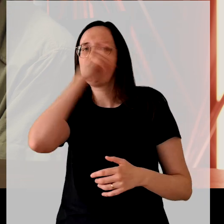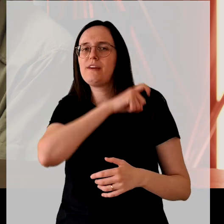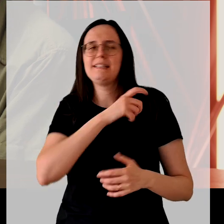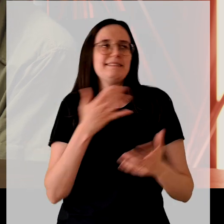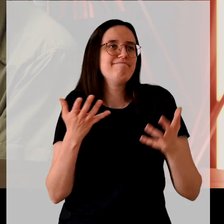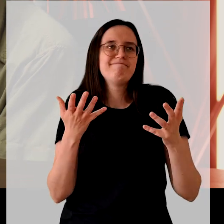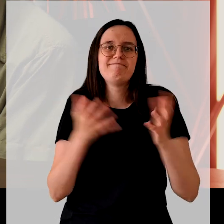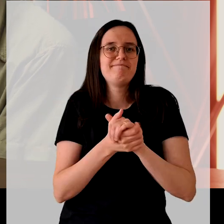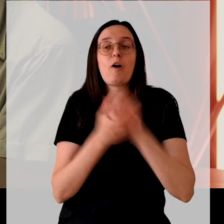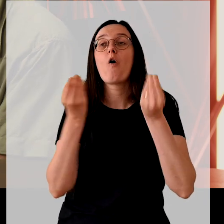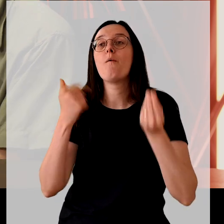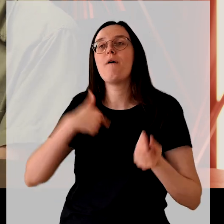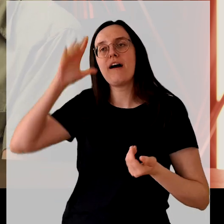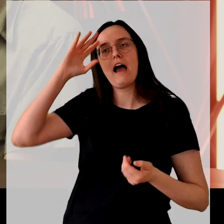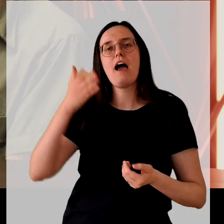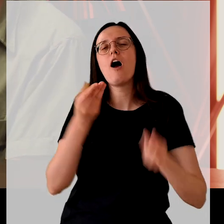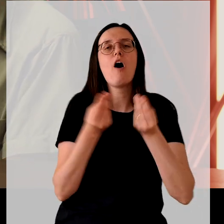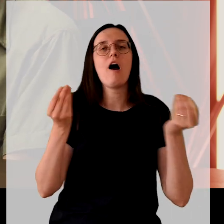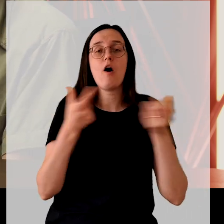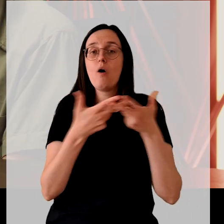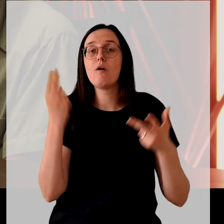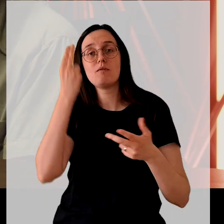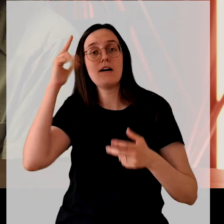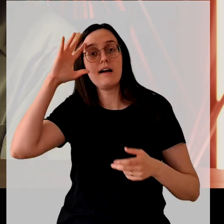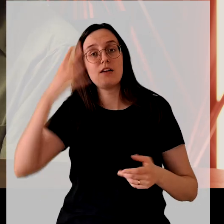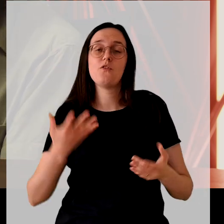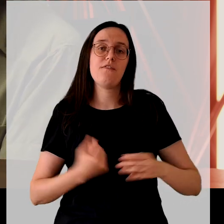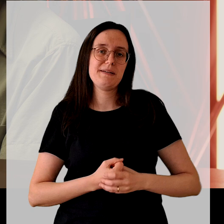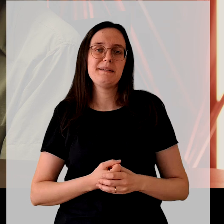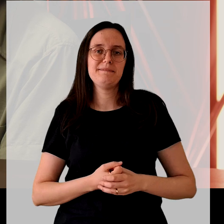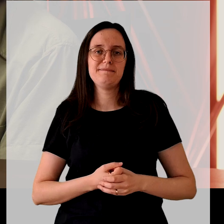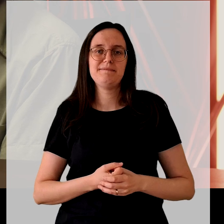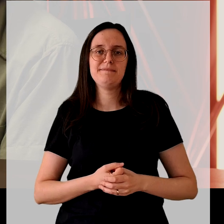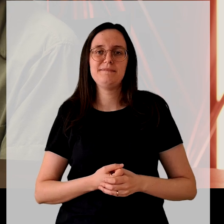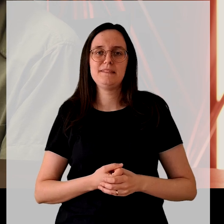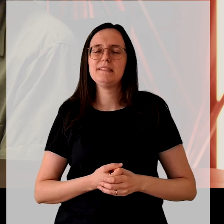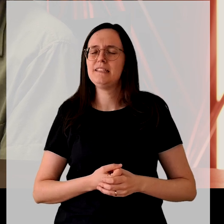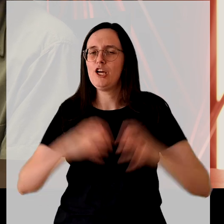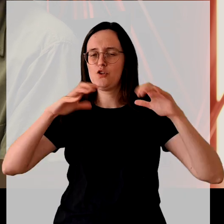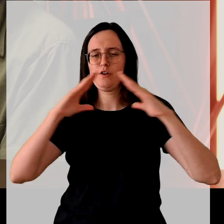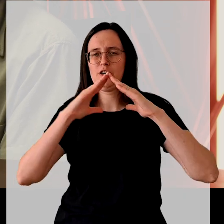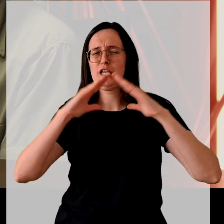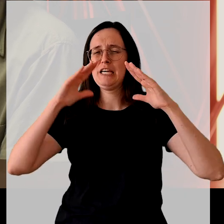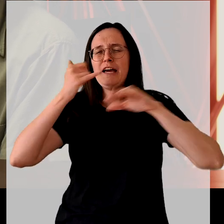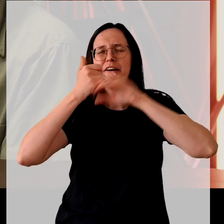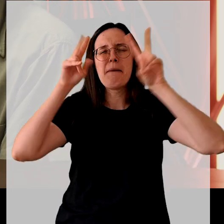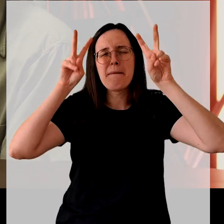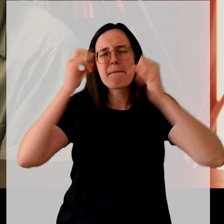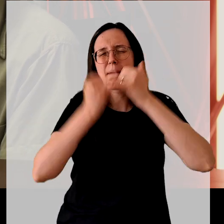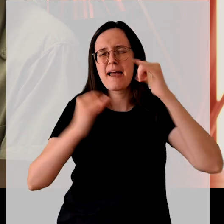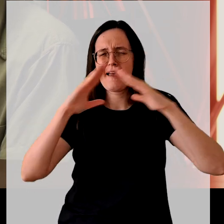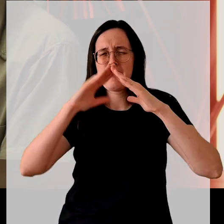dificuldades que não... Cara, como que eu vou resolver isso? Tinha coisas que não dava realmente para resolver. Chuva e telhado de zinco é pra chorar